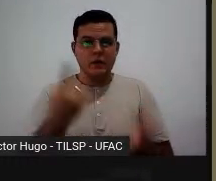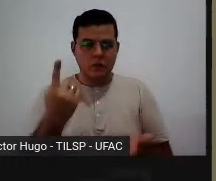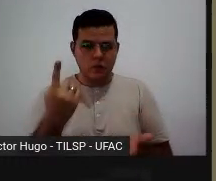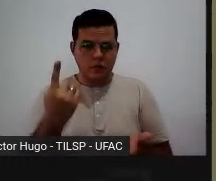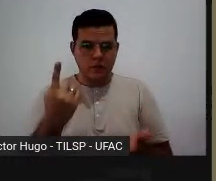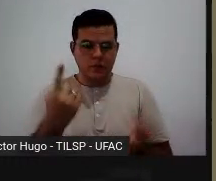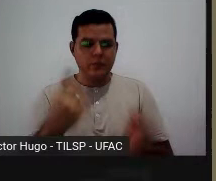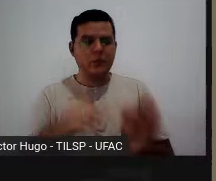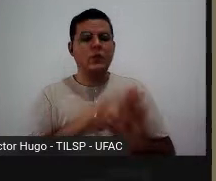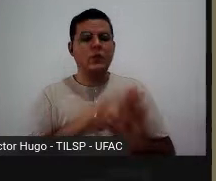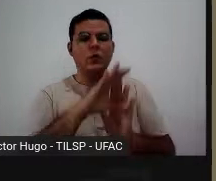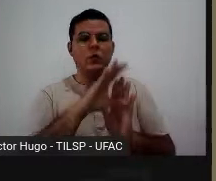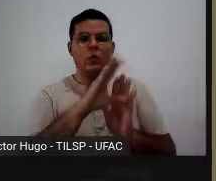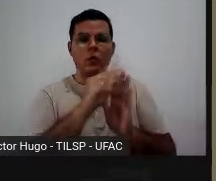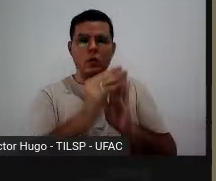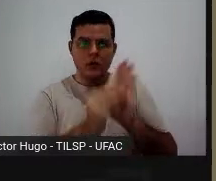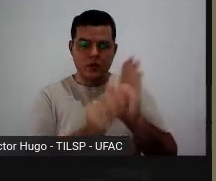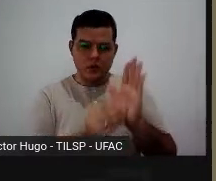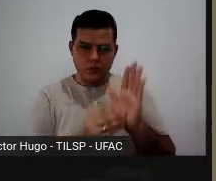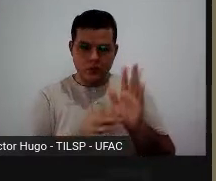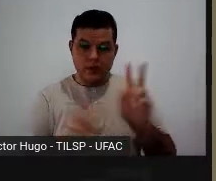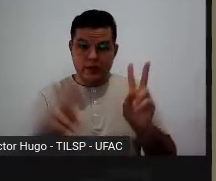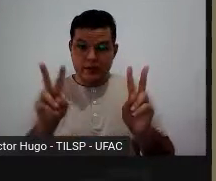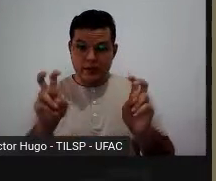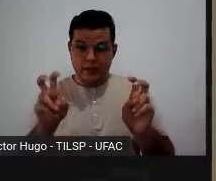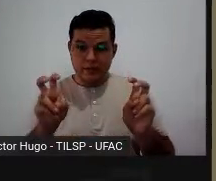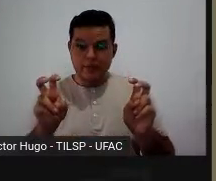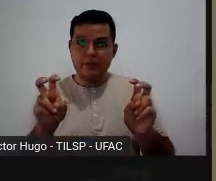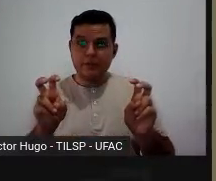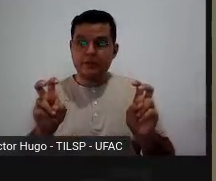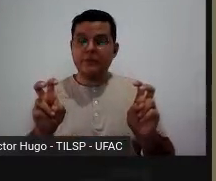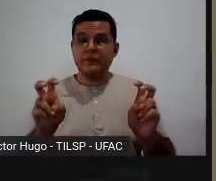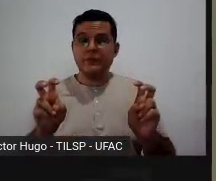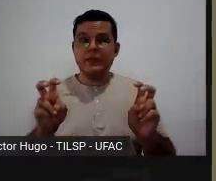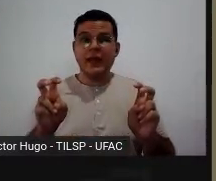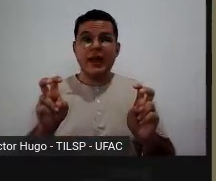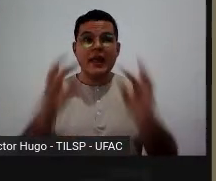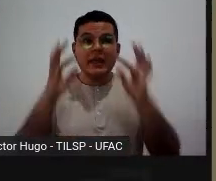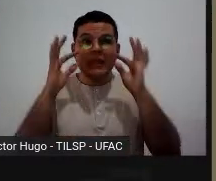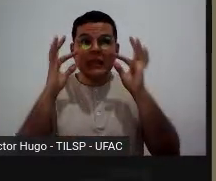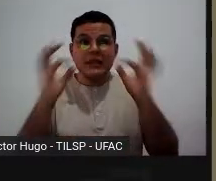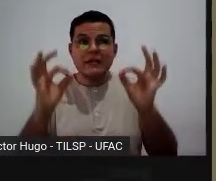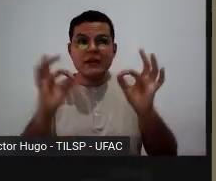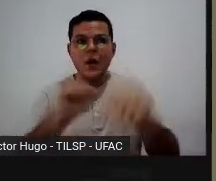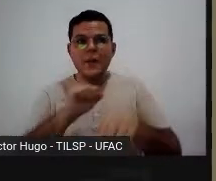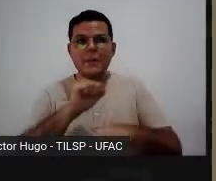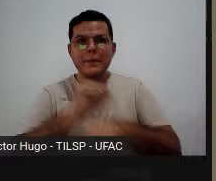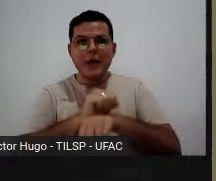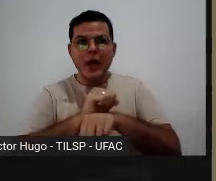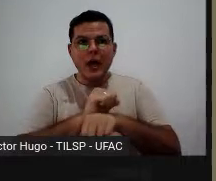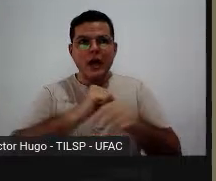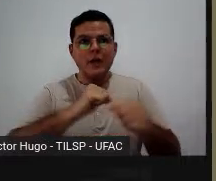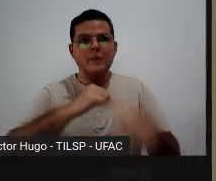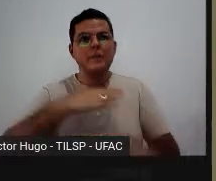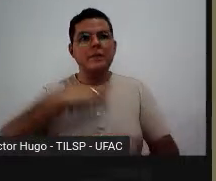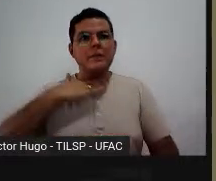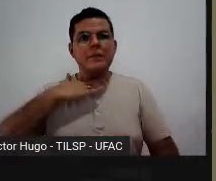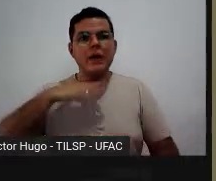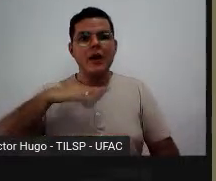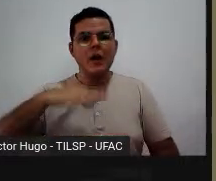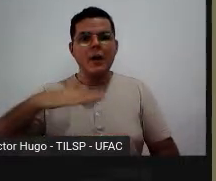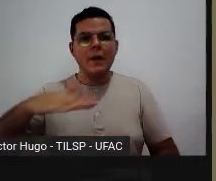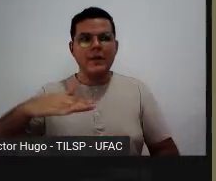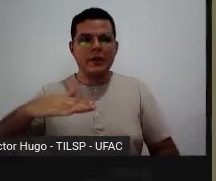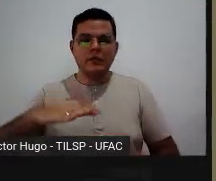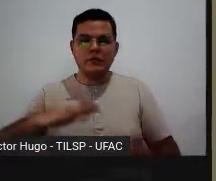aspas, se coloca observando-se as pausas e entonações. Sabatina, feita pelo professor, sobre os casos